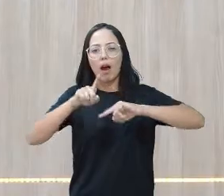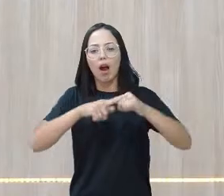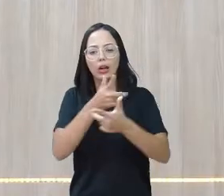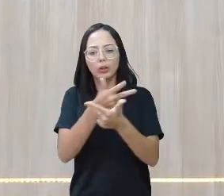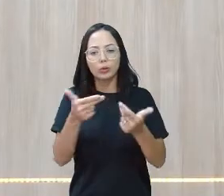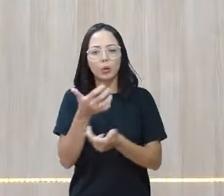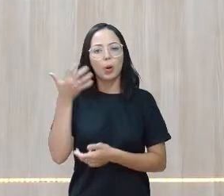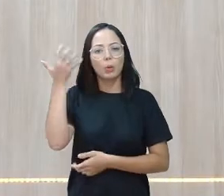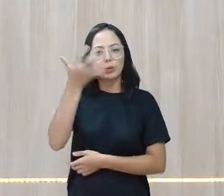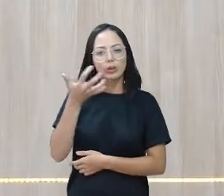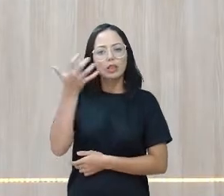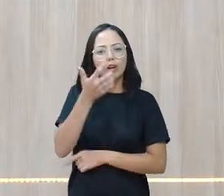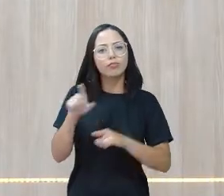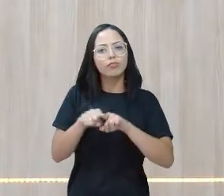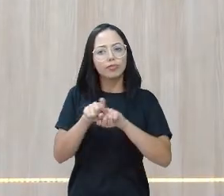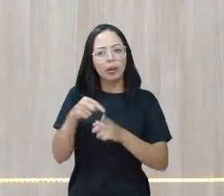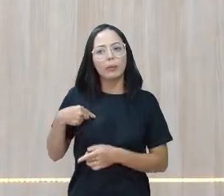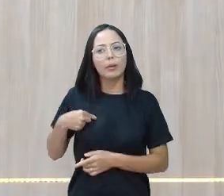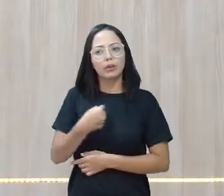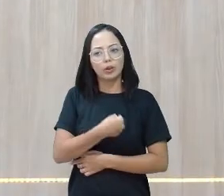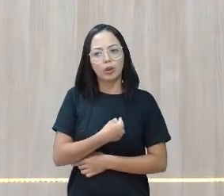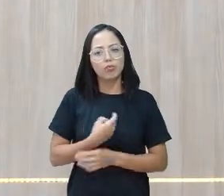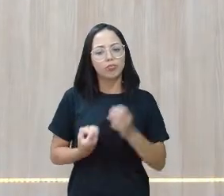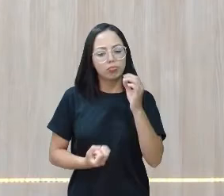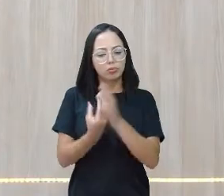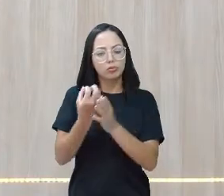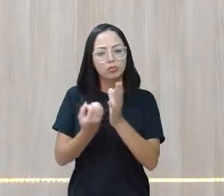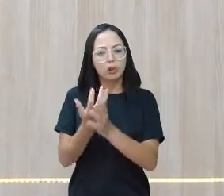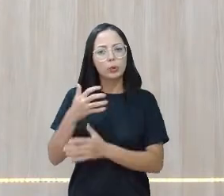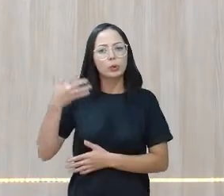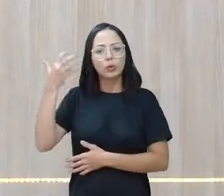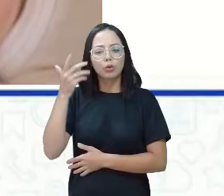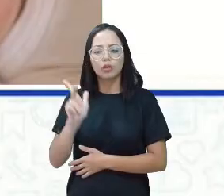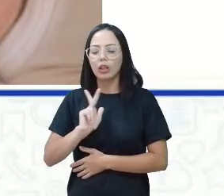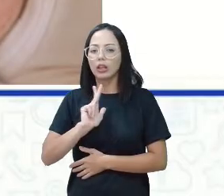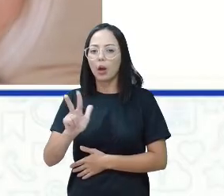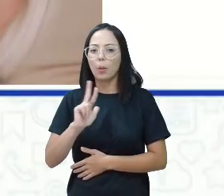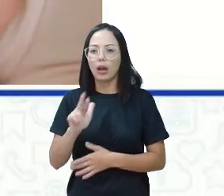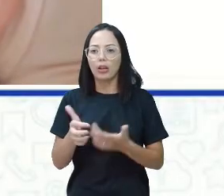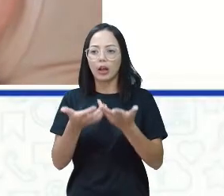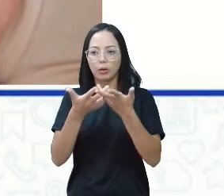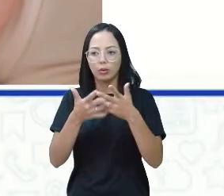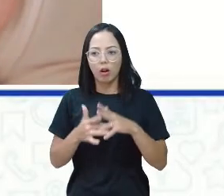musicais. E até nós mesmos também produzimos sons não naturais.